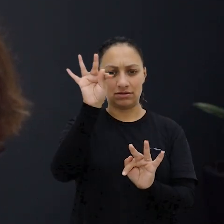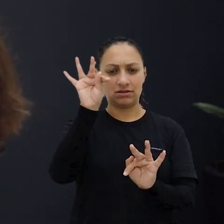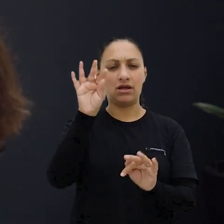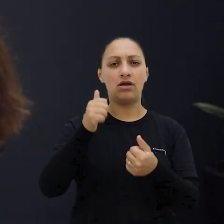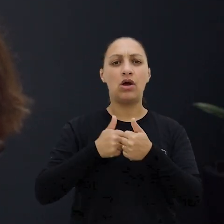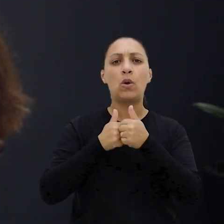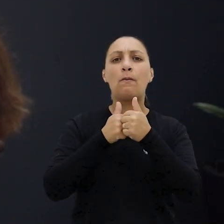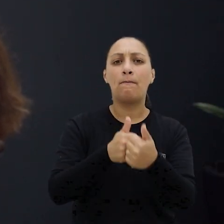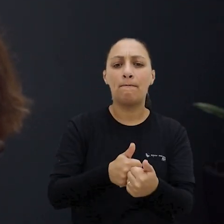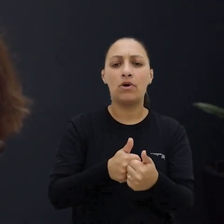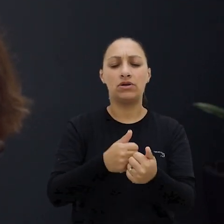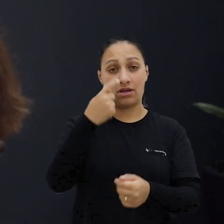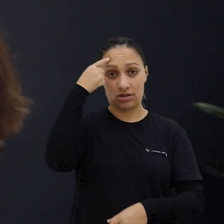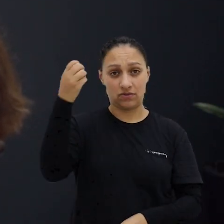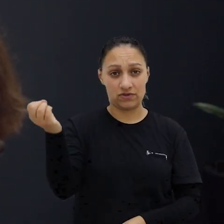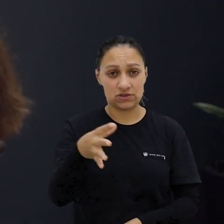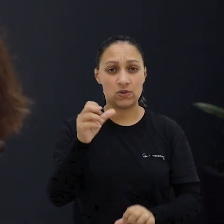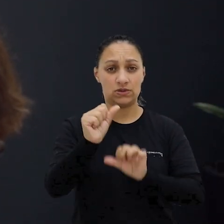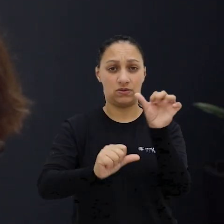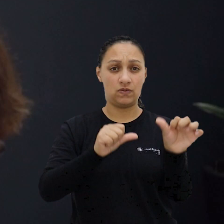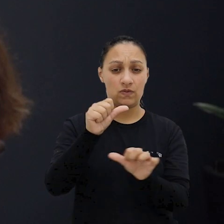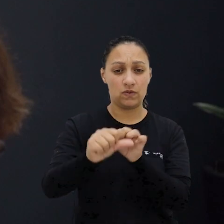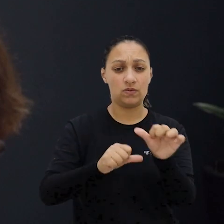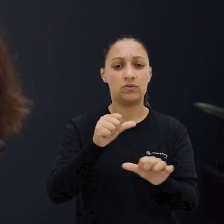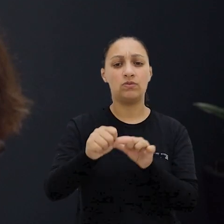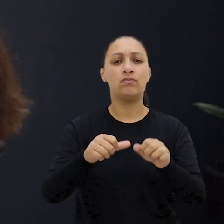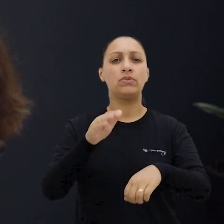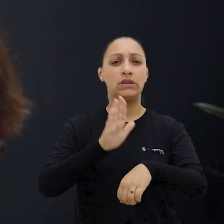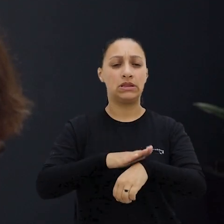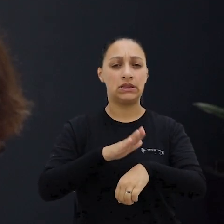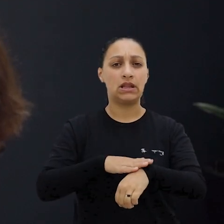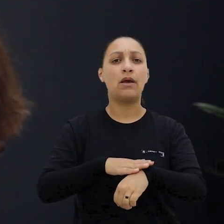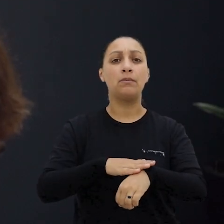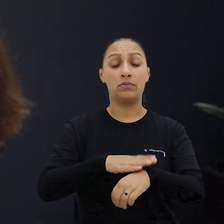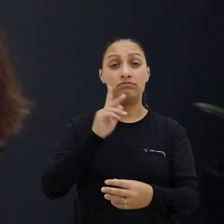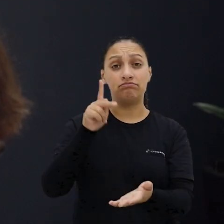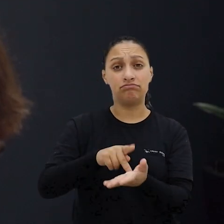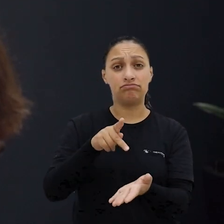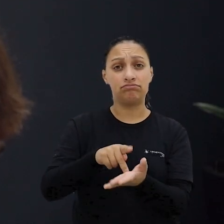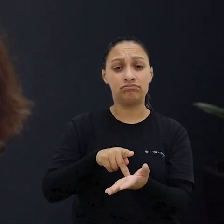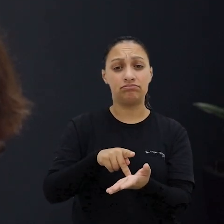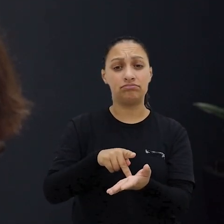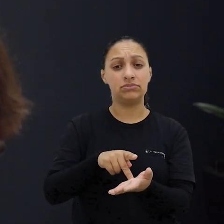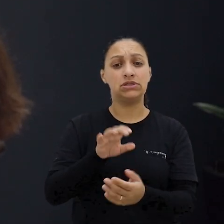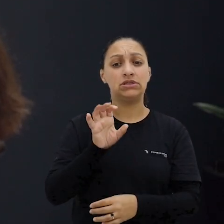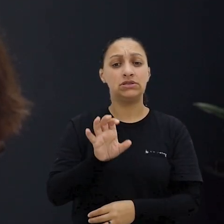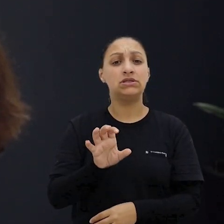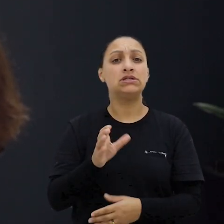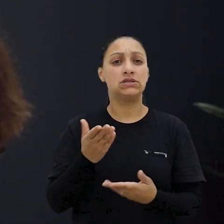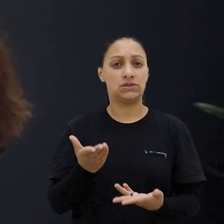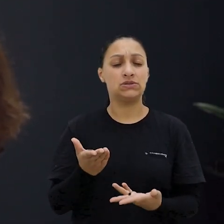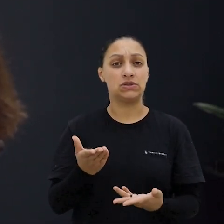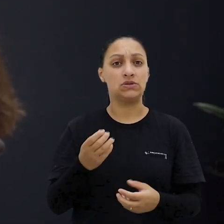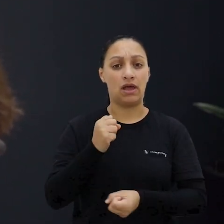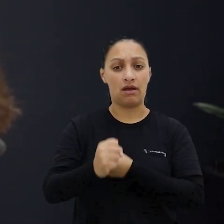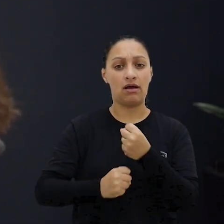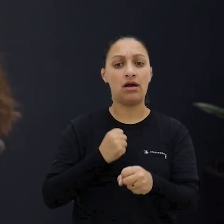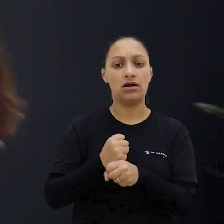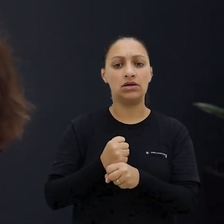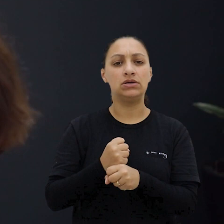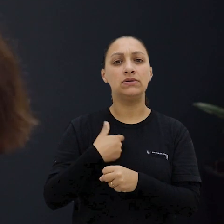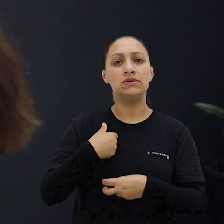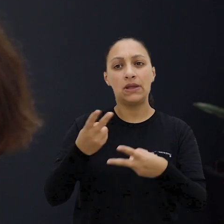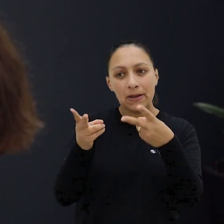Park consegue acompanhar as inovações, as transformações, acho que muito em tempo real. E isso de novo, é uma constatação minha ao longo dos